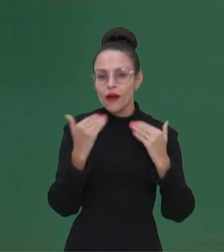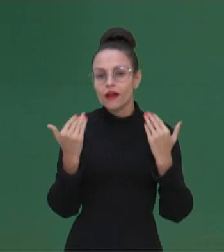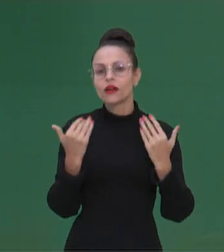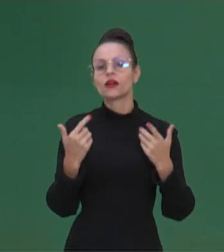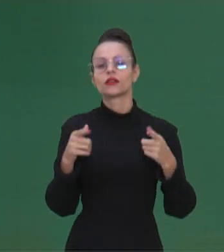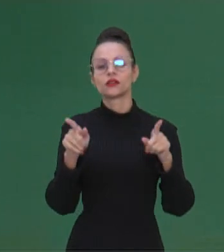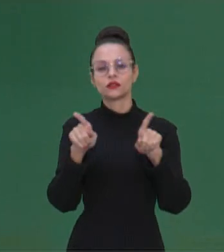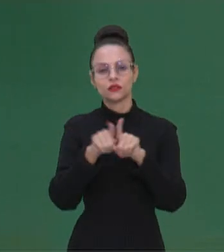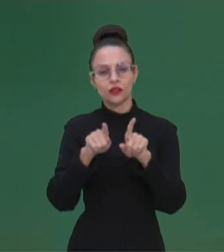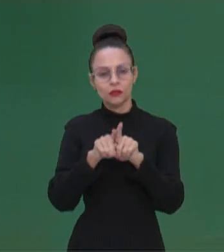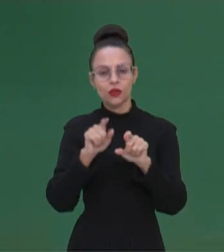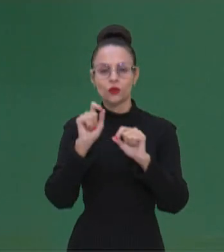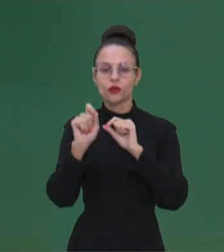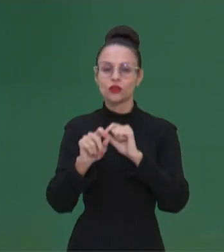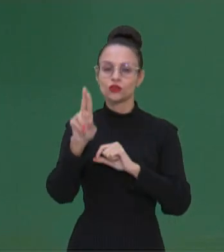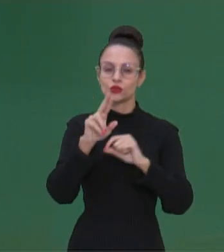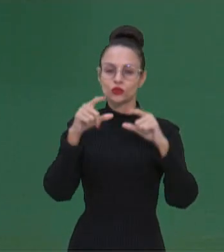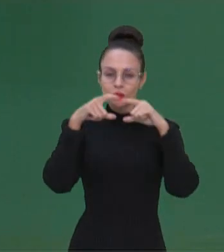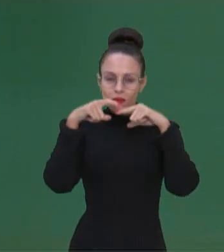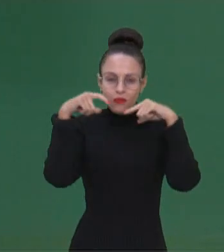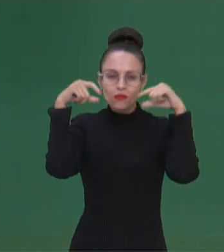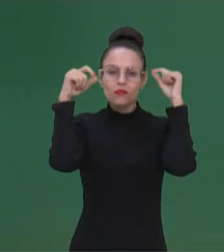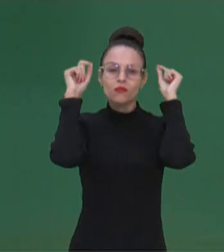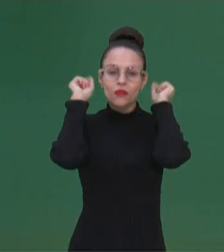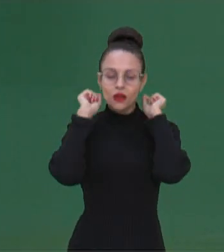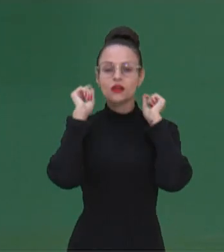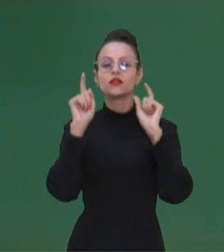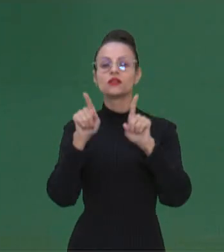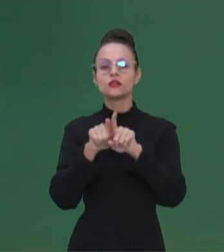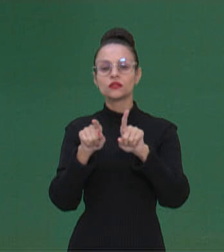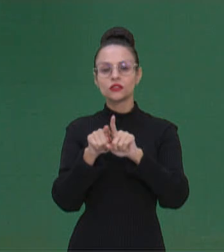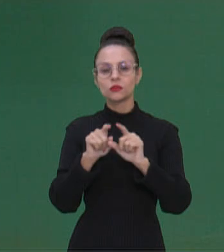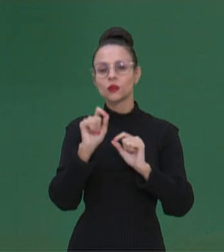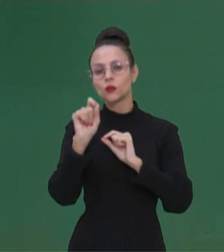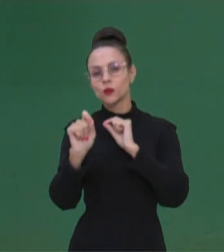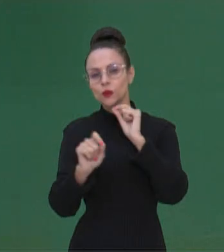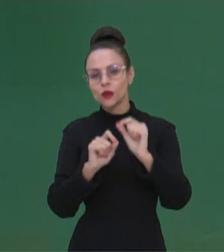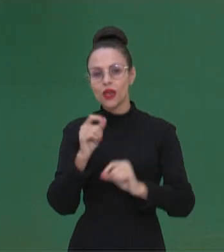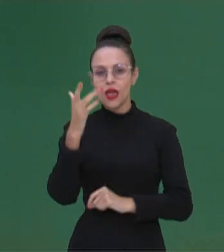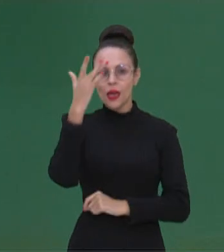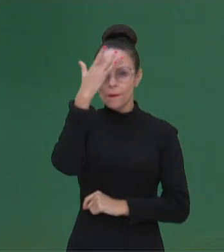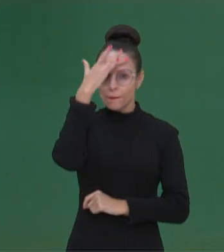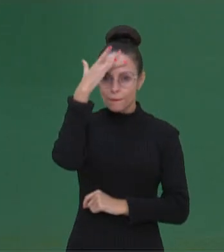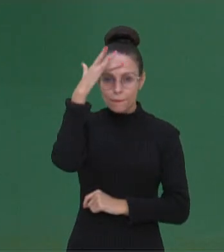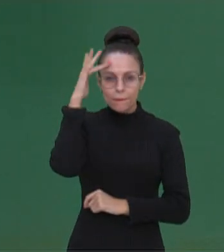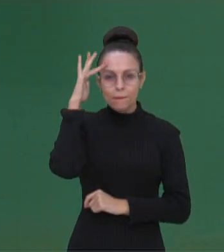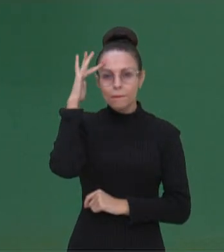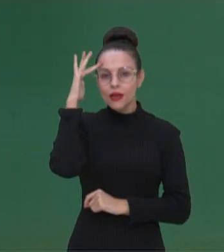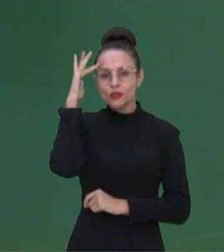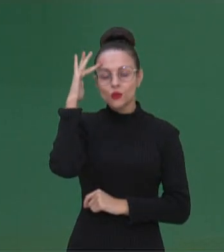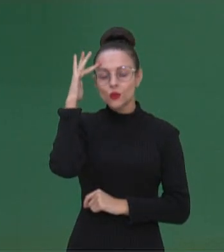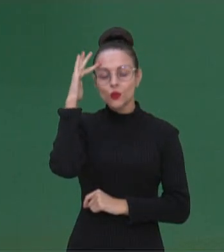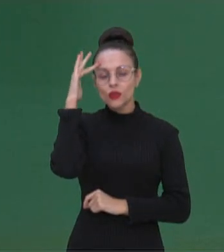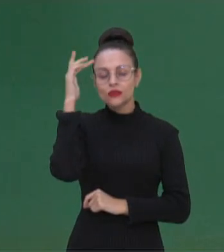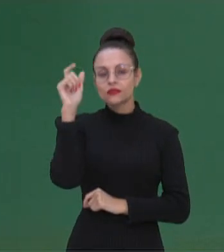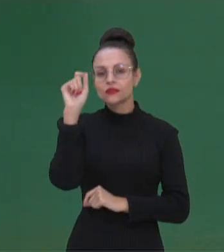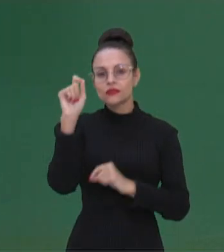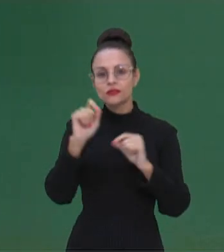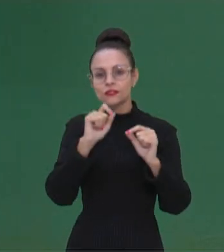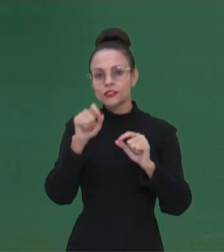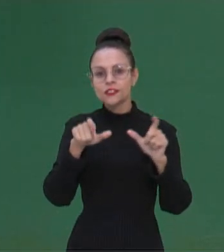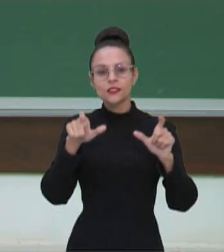Em época de uso de máscaras, em época de pessoas que não atendem